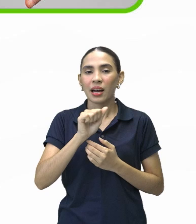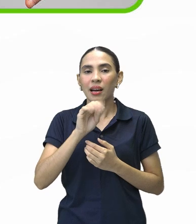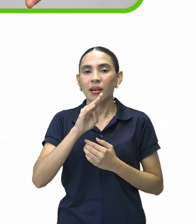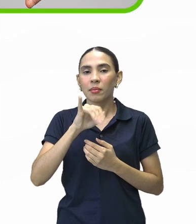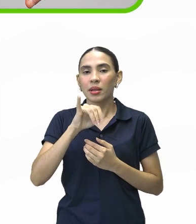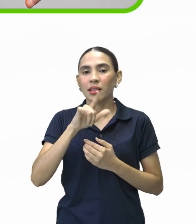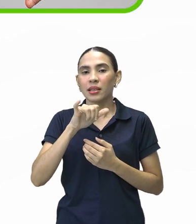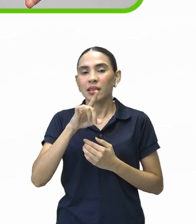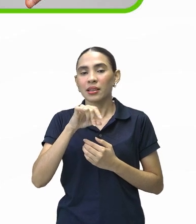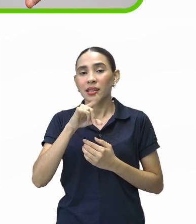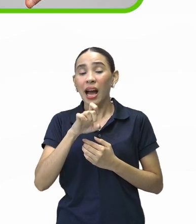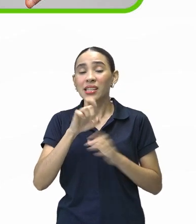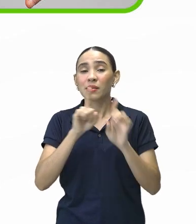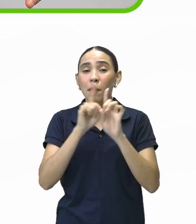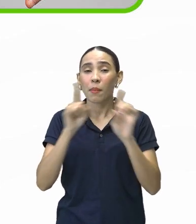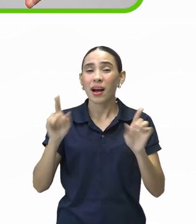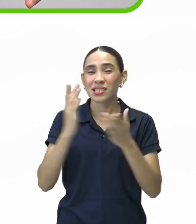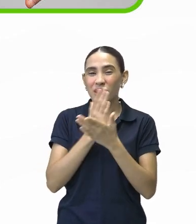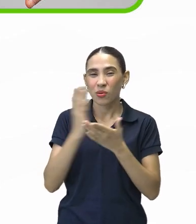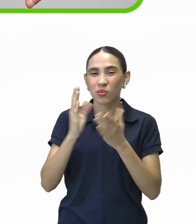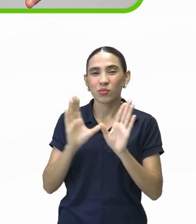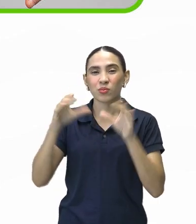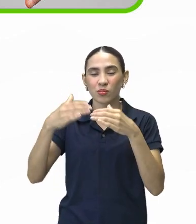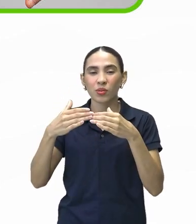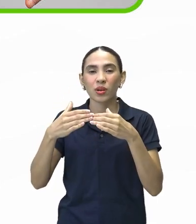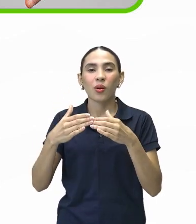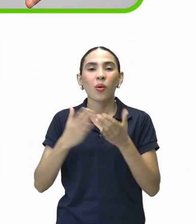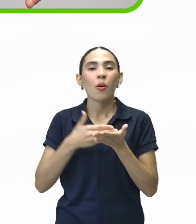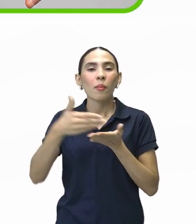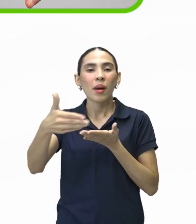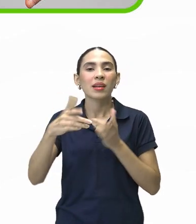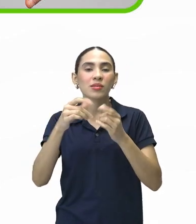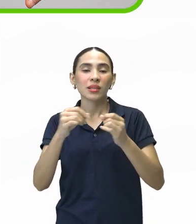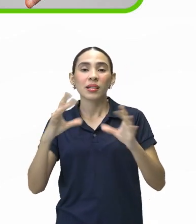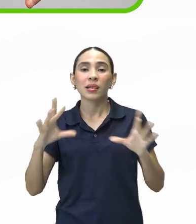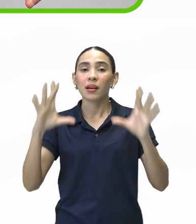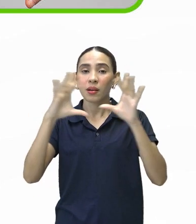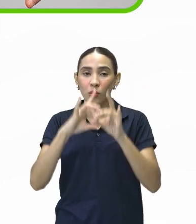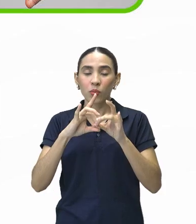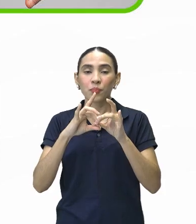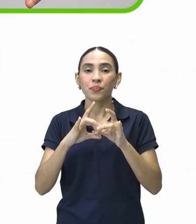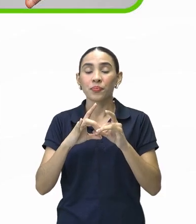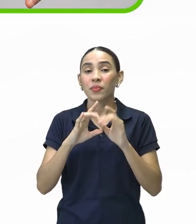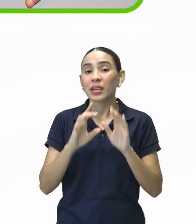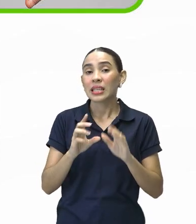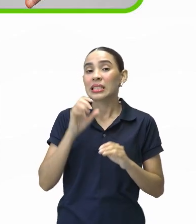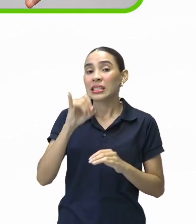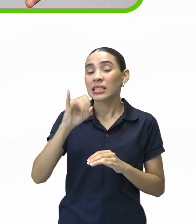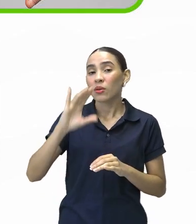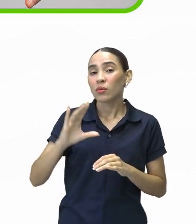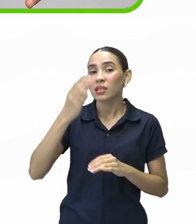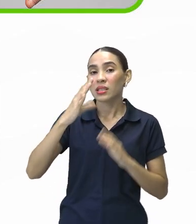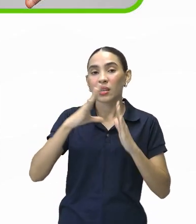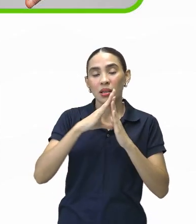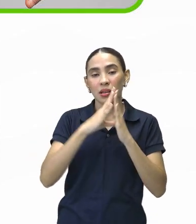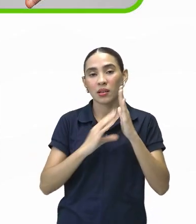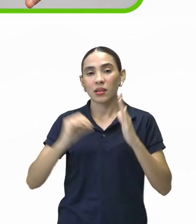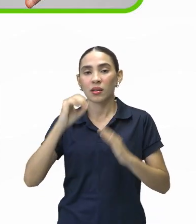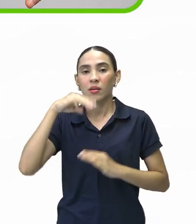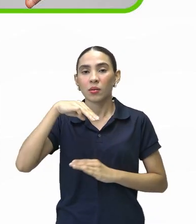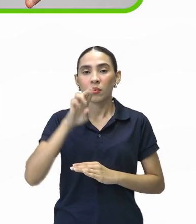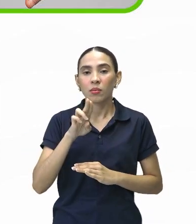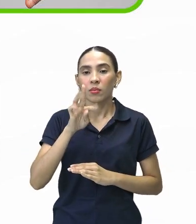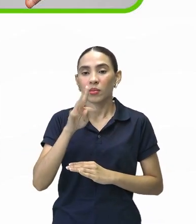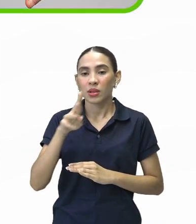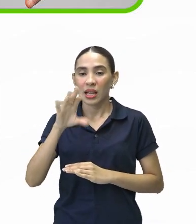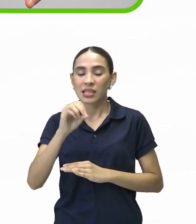Em um determinado momento, esses indivíduos eles começam a cruzar entre si. Se ocorrer uma mutação, como essa